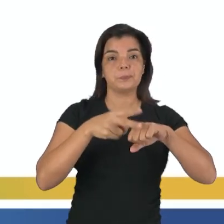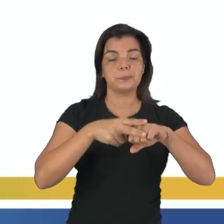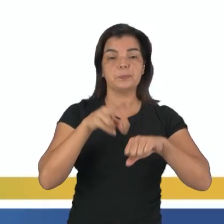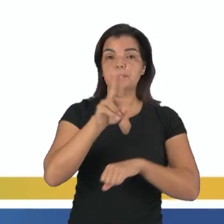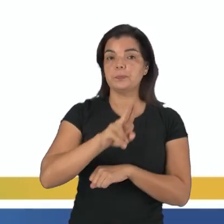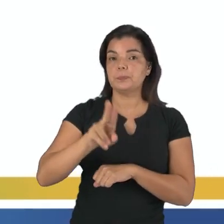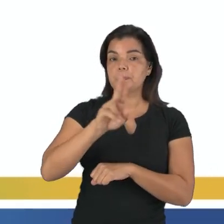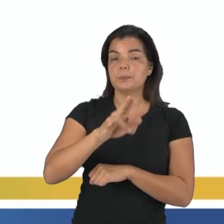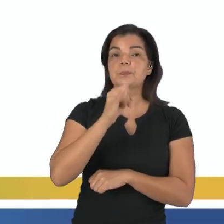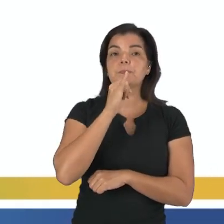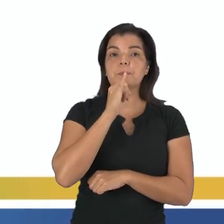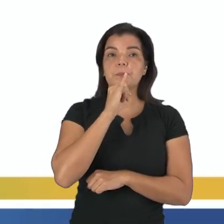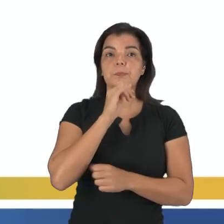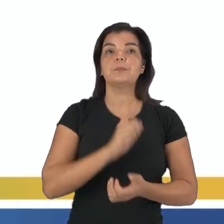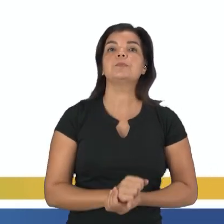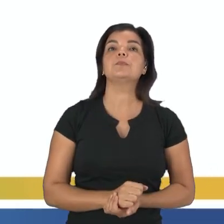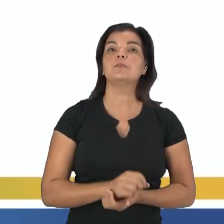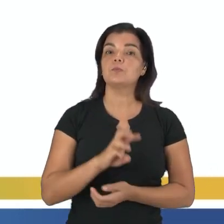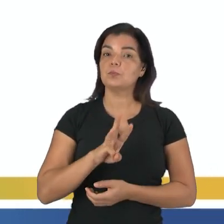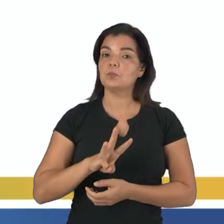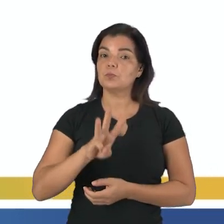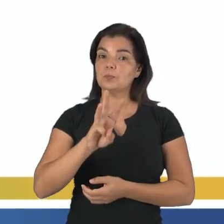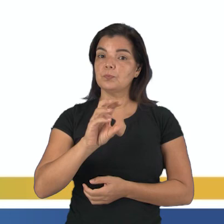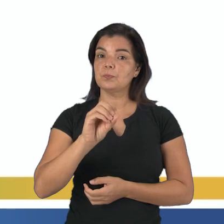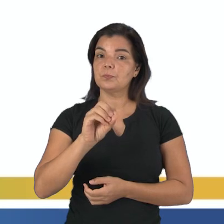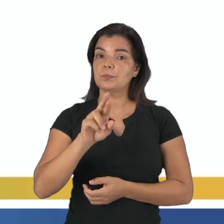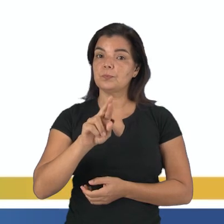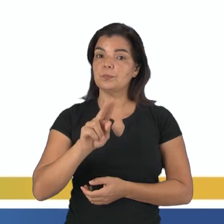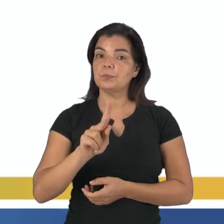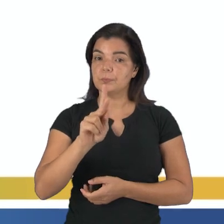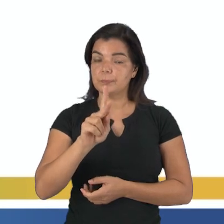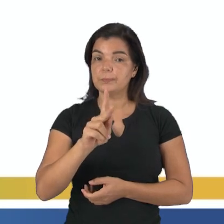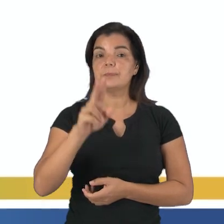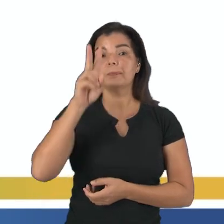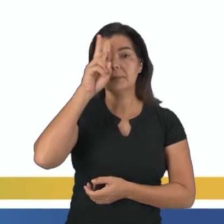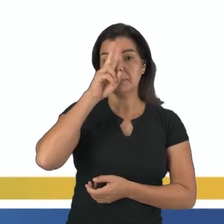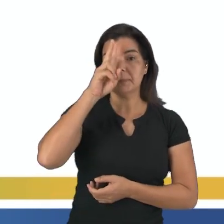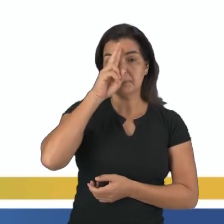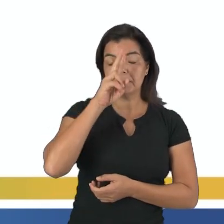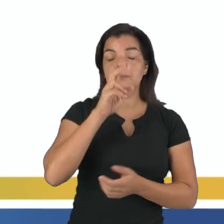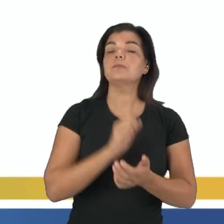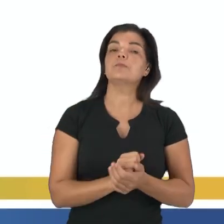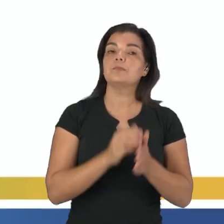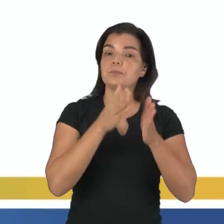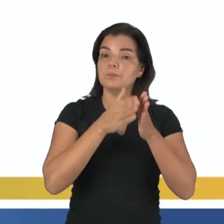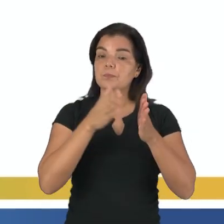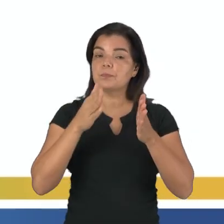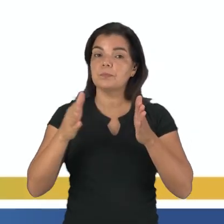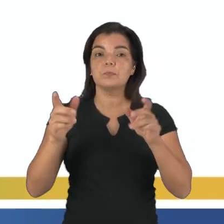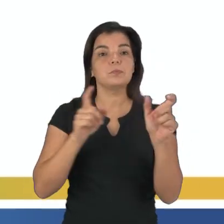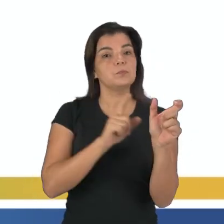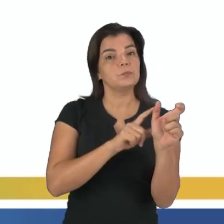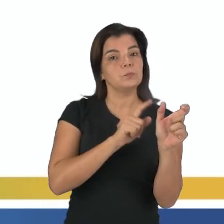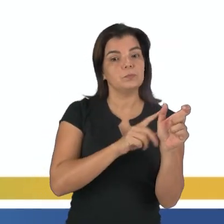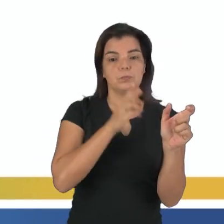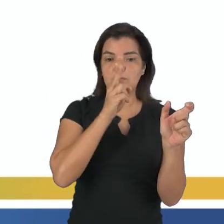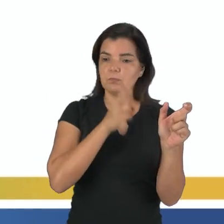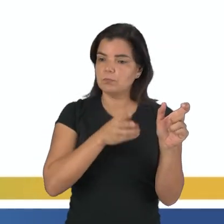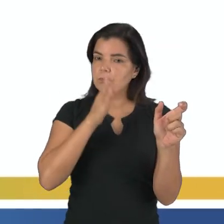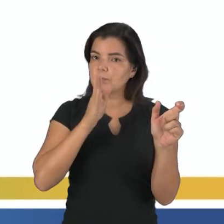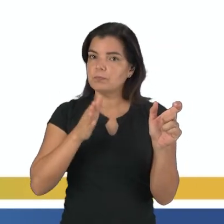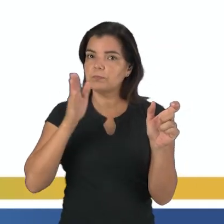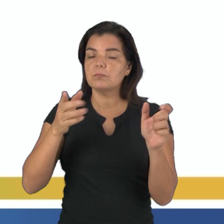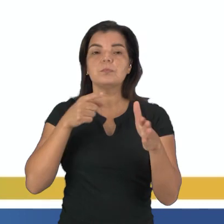gente está usando como exemplo é o verbo work. E lembrem-se também, pessoal, que a ordem das palavras vão vir sempre no mesmo lugar. Então,